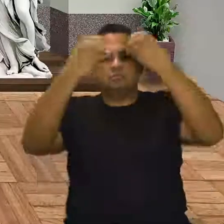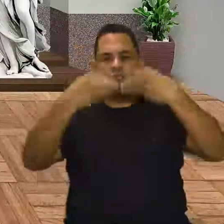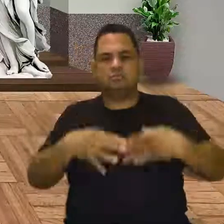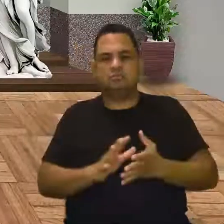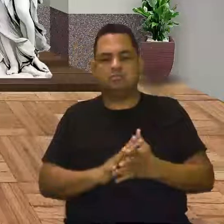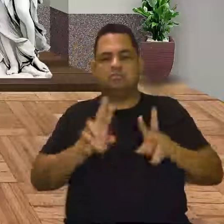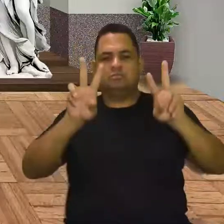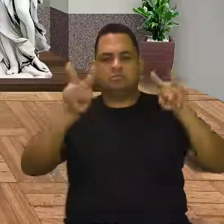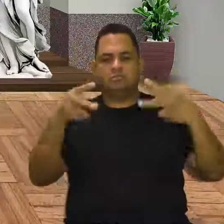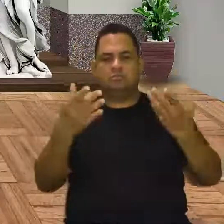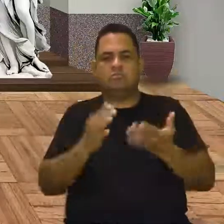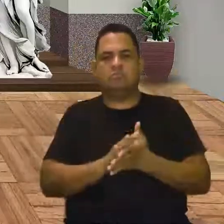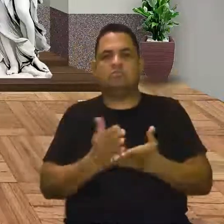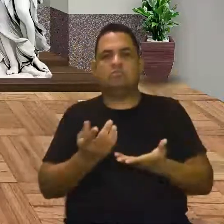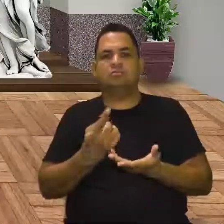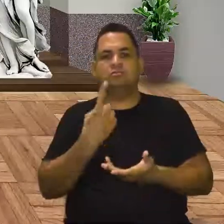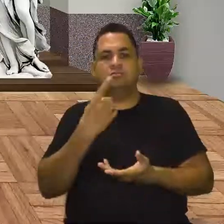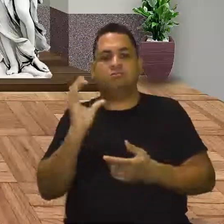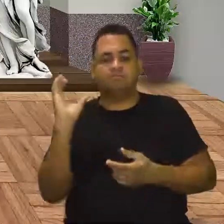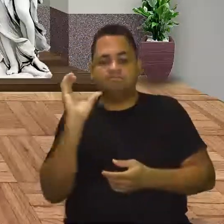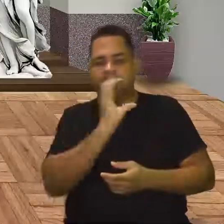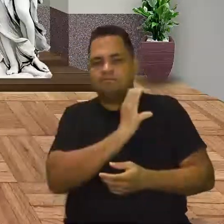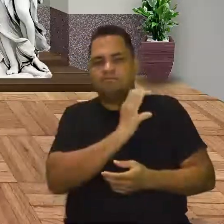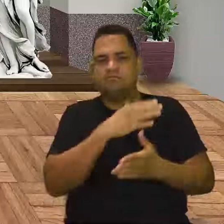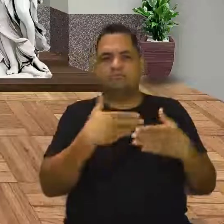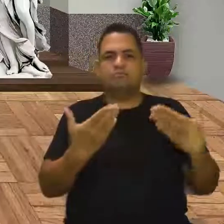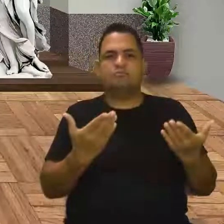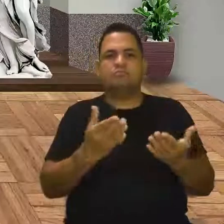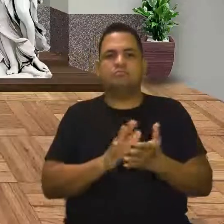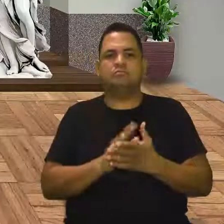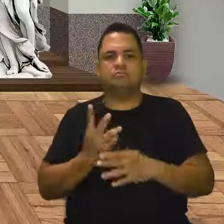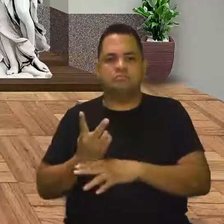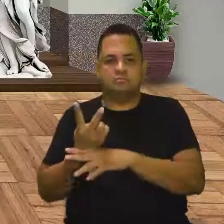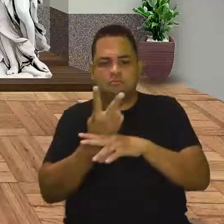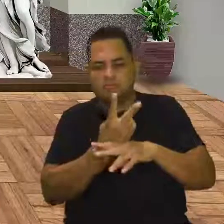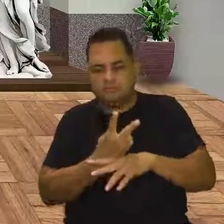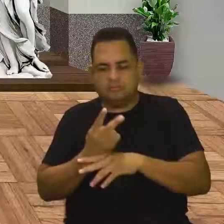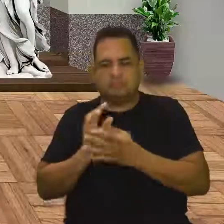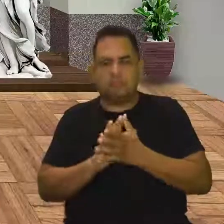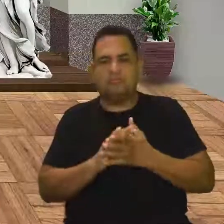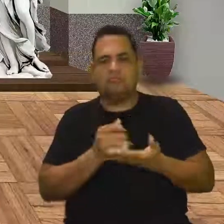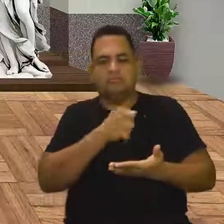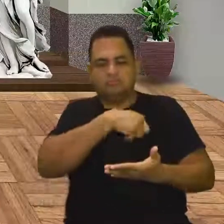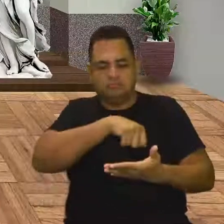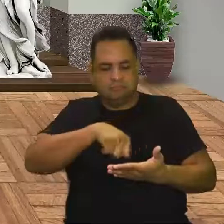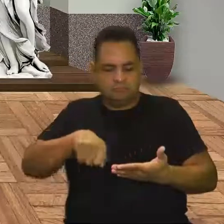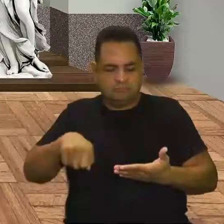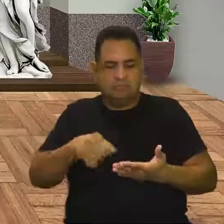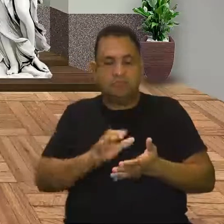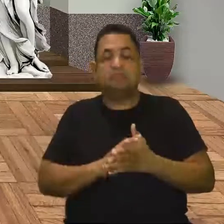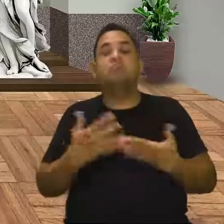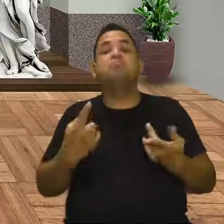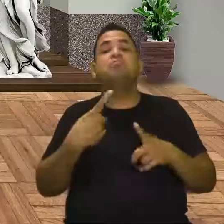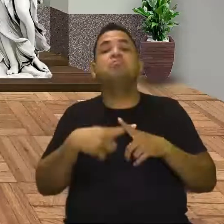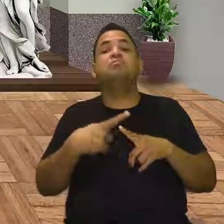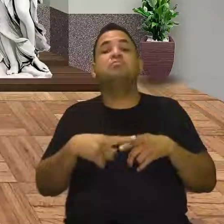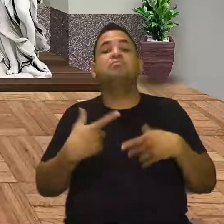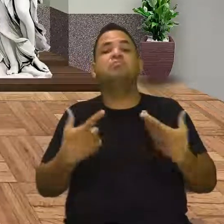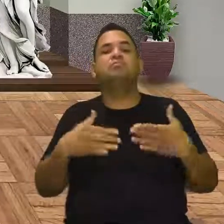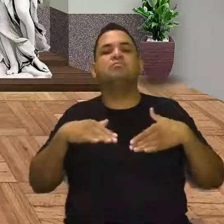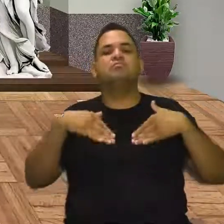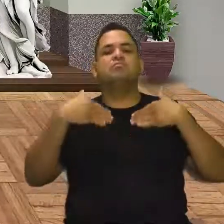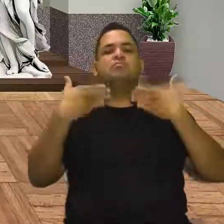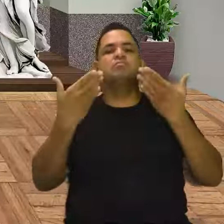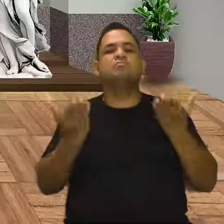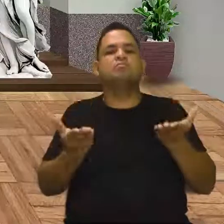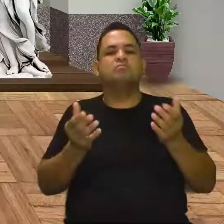o assunto e aí você rapidamente vai procurar fazer as anotações. Para que isso? Quando